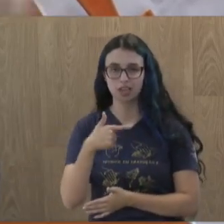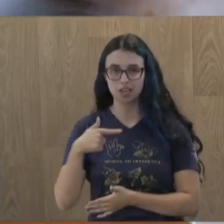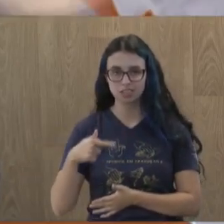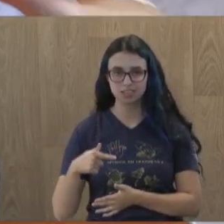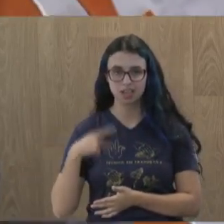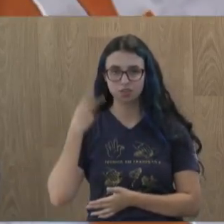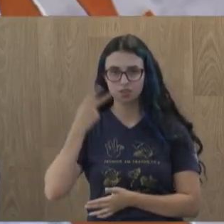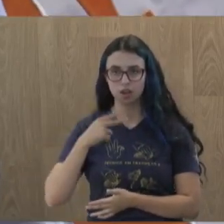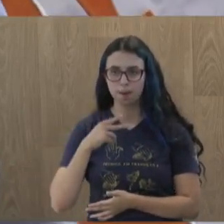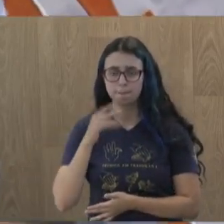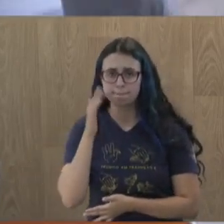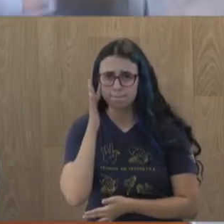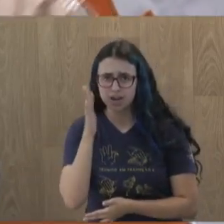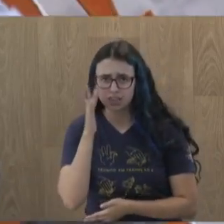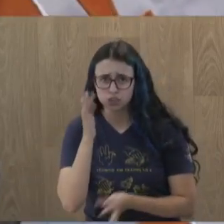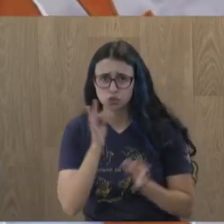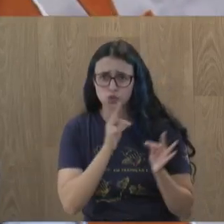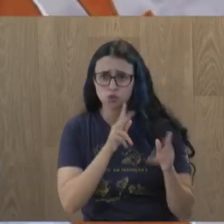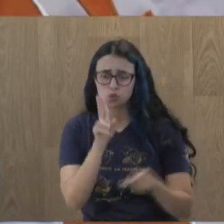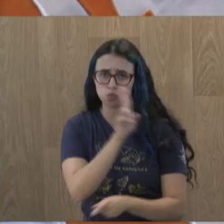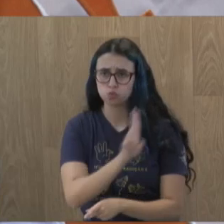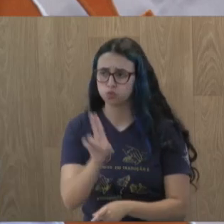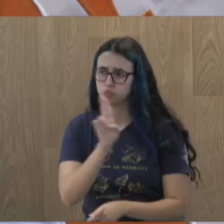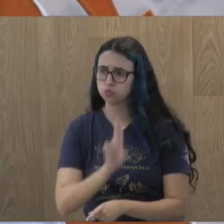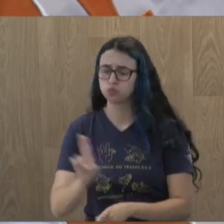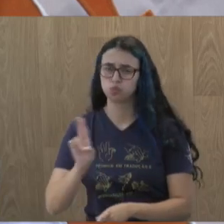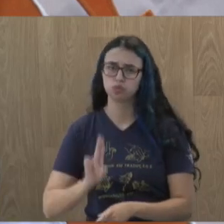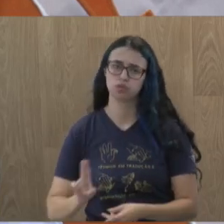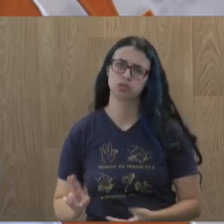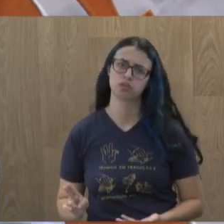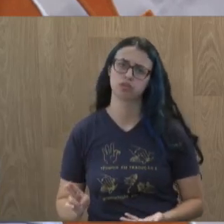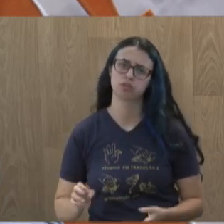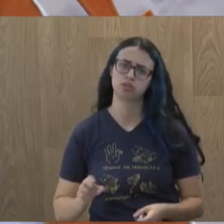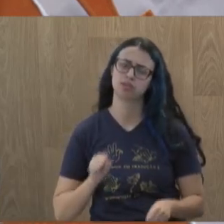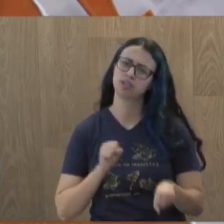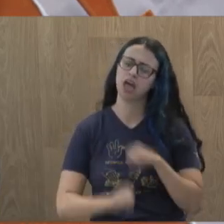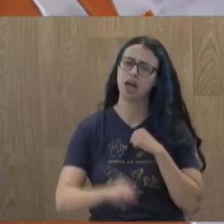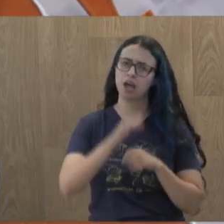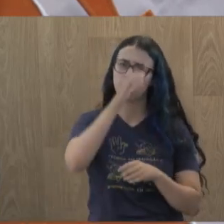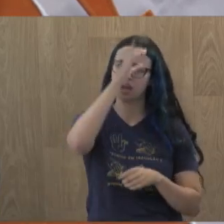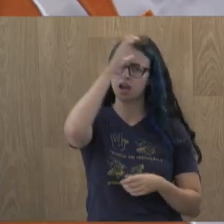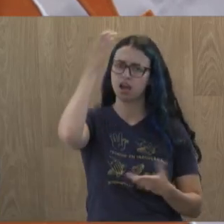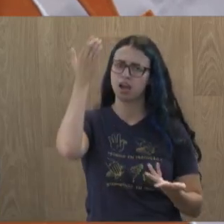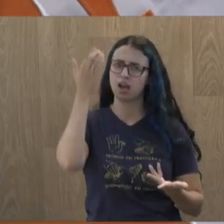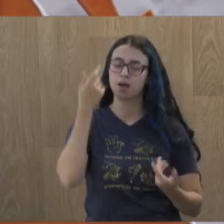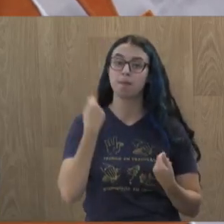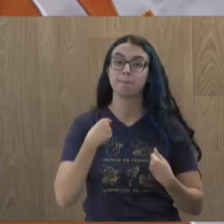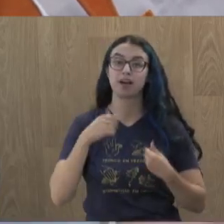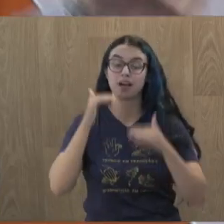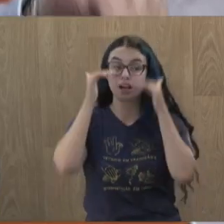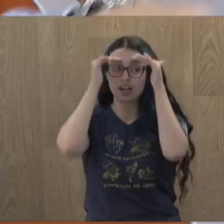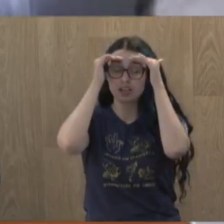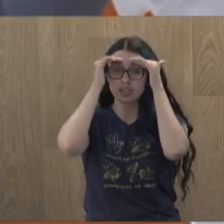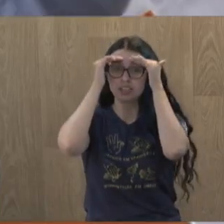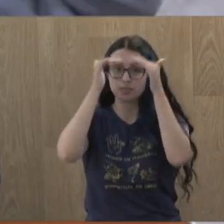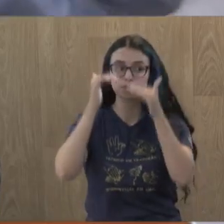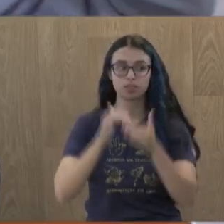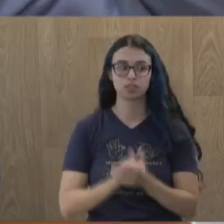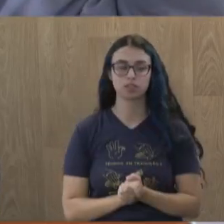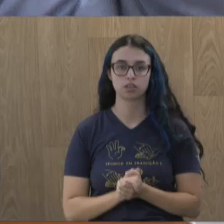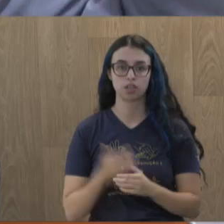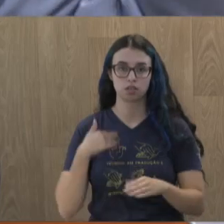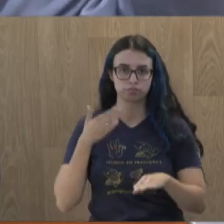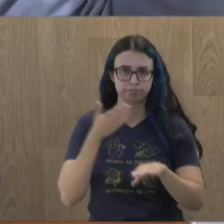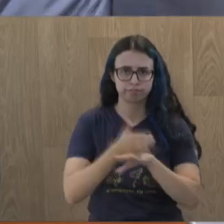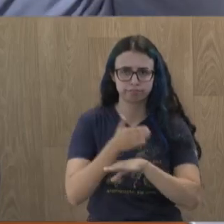junto do jeito que alguns mamam aqui, nós quebra essa casa. Nós temos que ter respeito com isso aqui. Eu vou em reunião, pode olhar lá